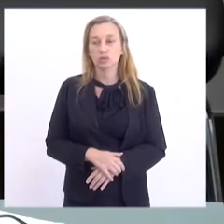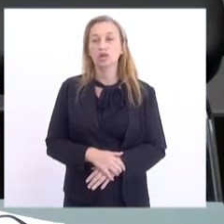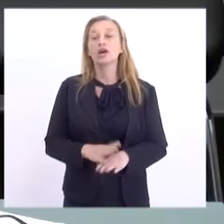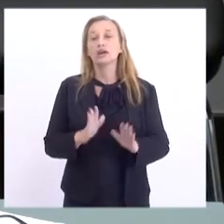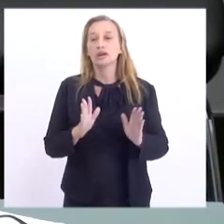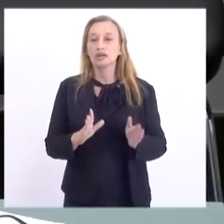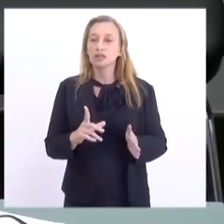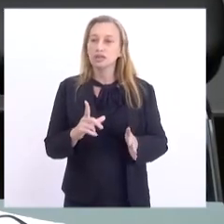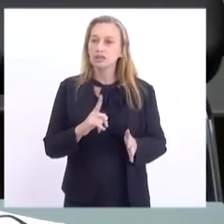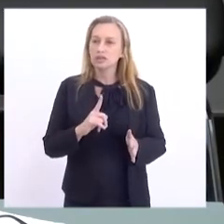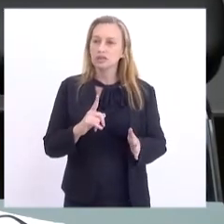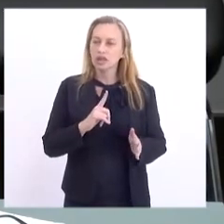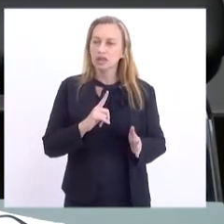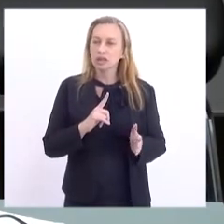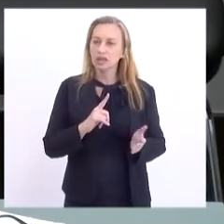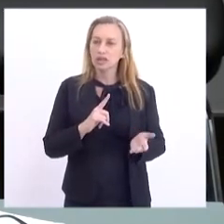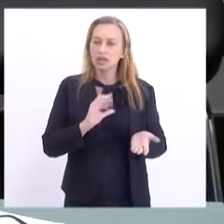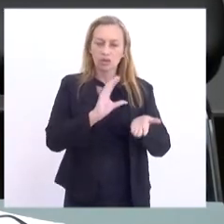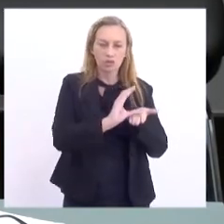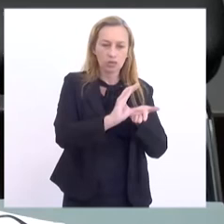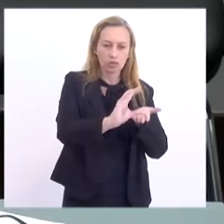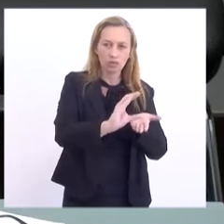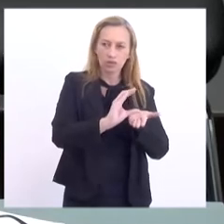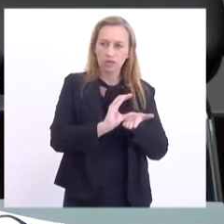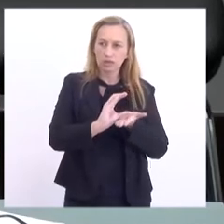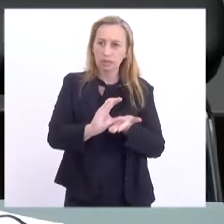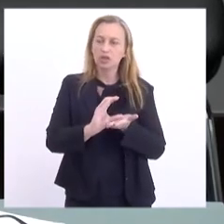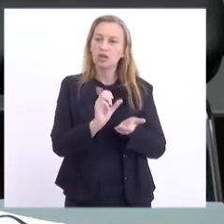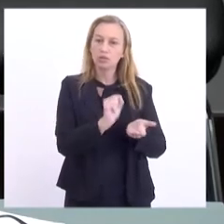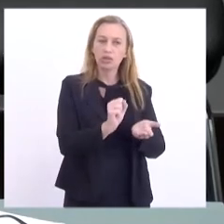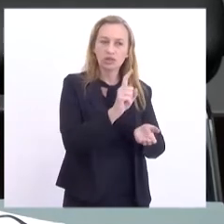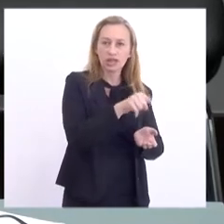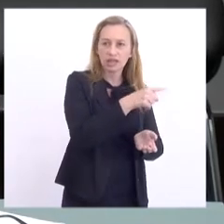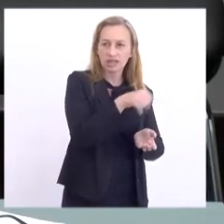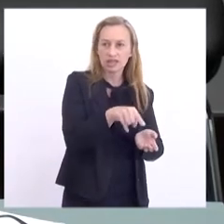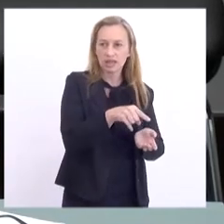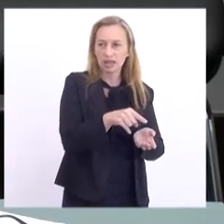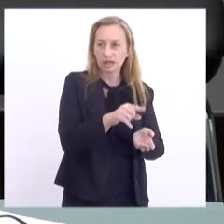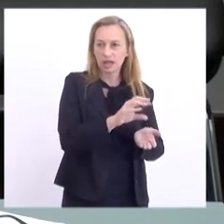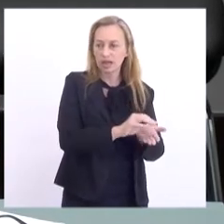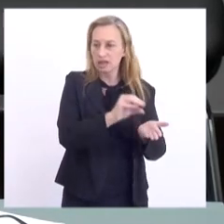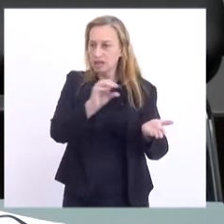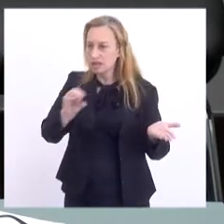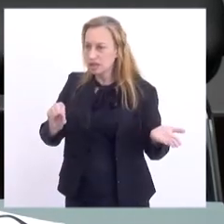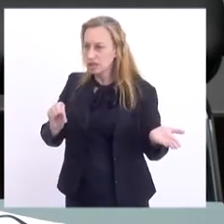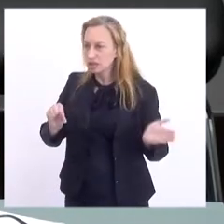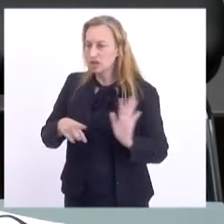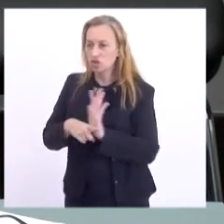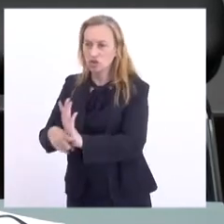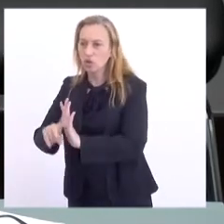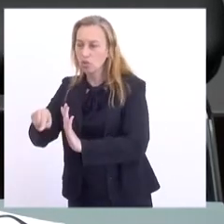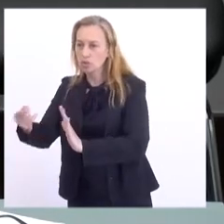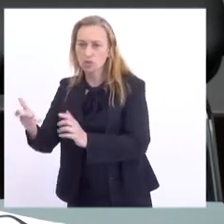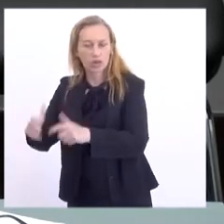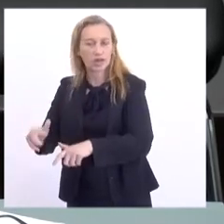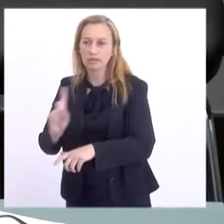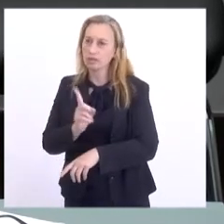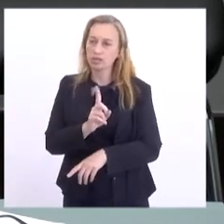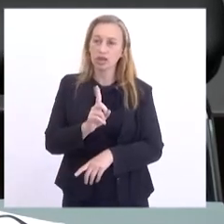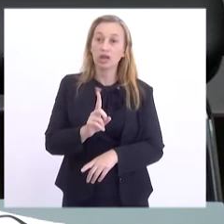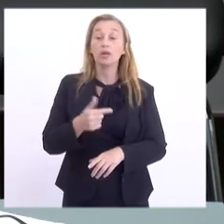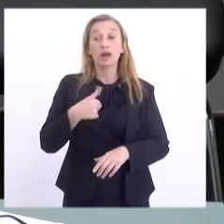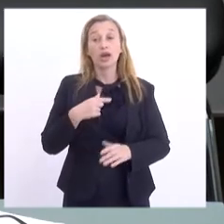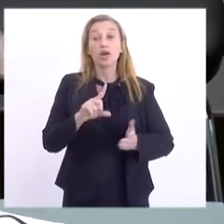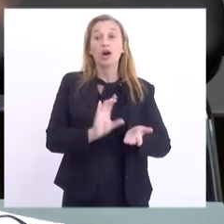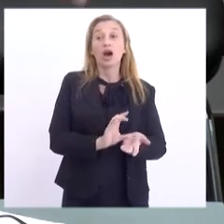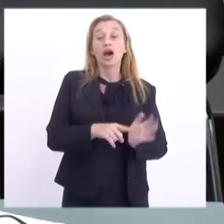deve contingência mas não existe reserva os ametais Onde eu posso ir lá cancelar um crédito e e suplementar outro lugar não existe para eu suplementar em